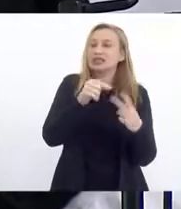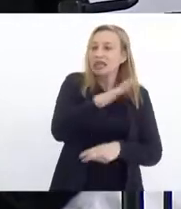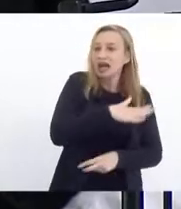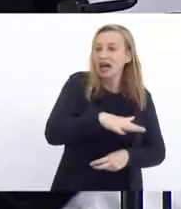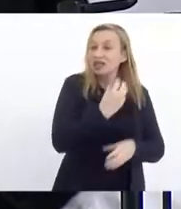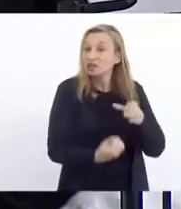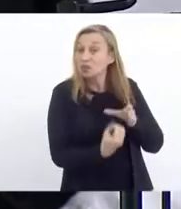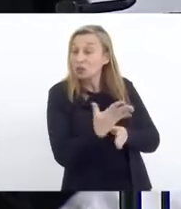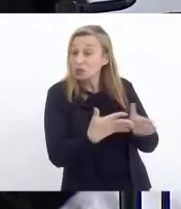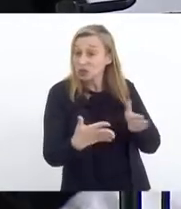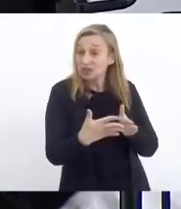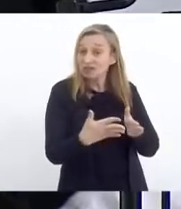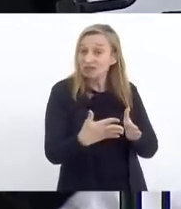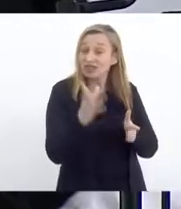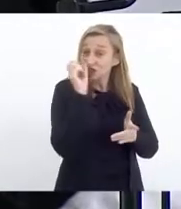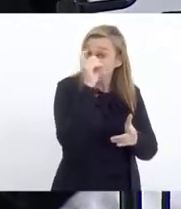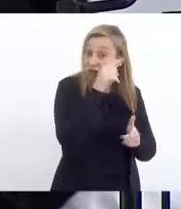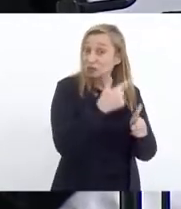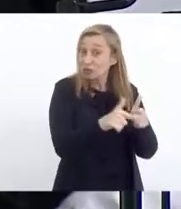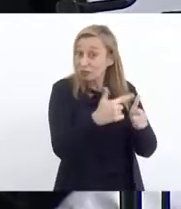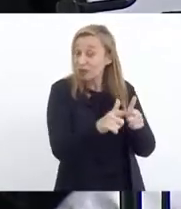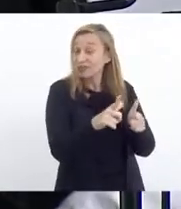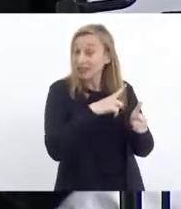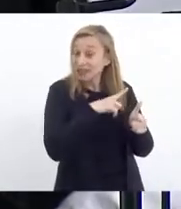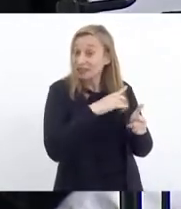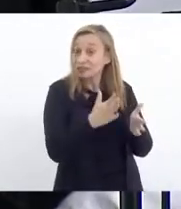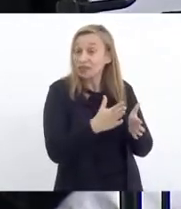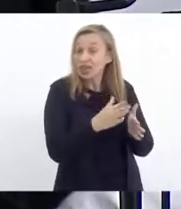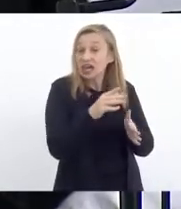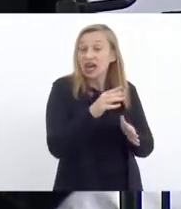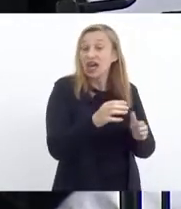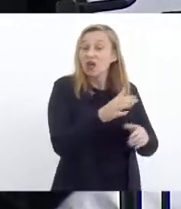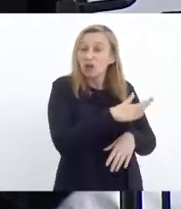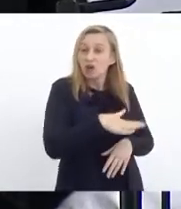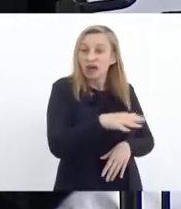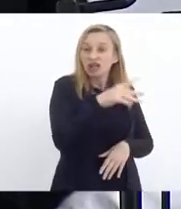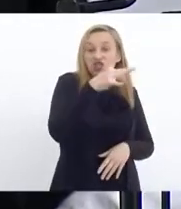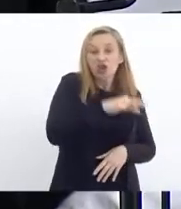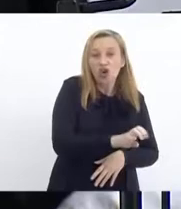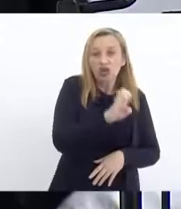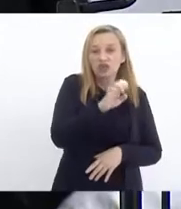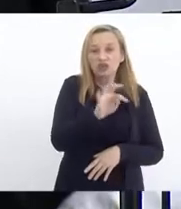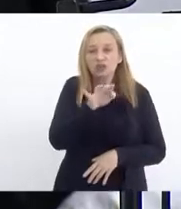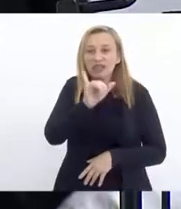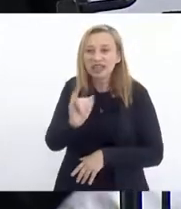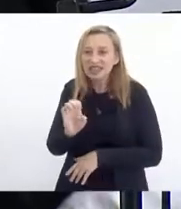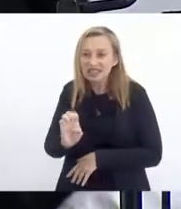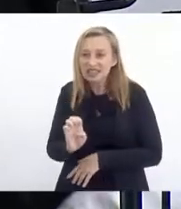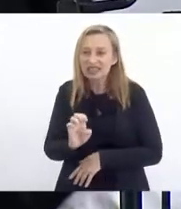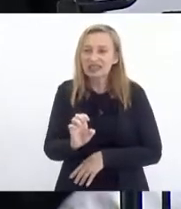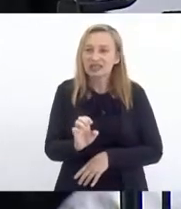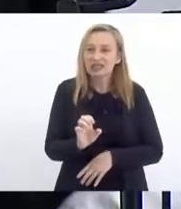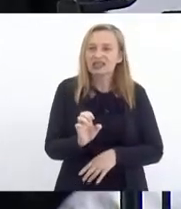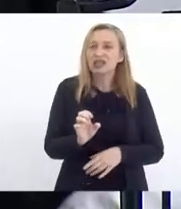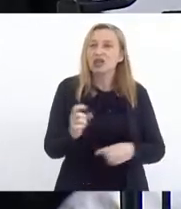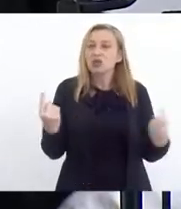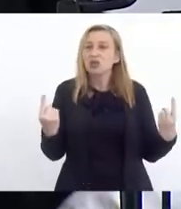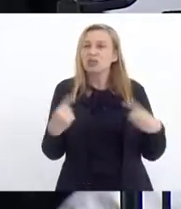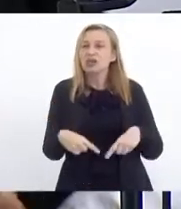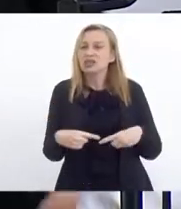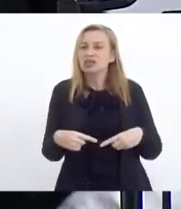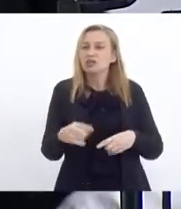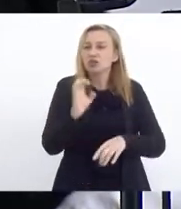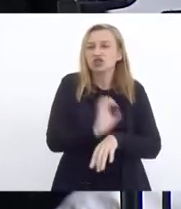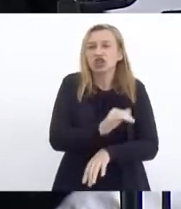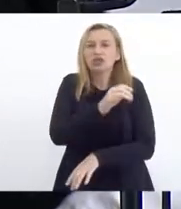produtivo, é um calo no sapato do setor produtivo. A região norte fluminense sofre com essa desleal e absurda concorrência do